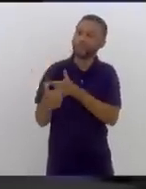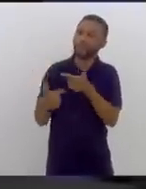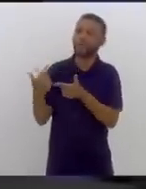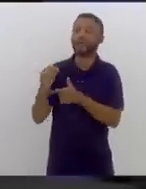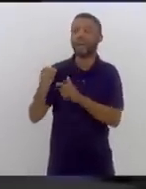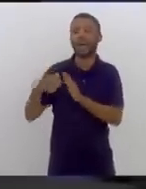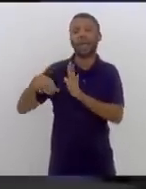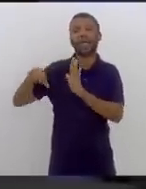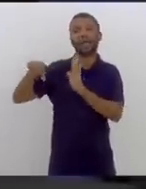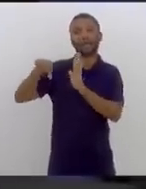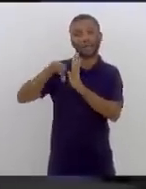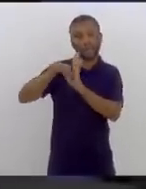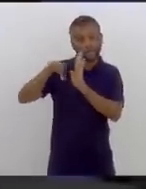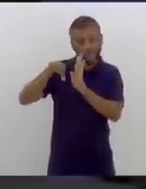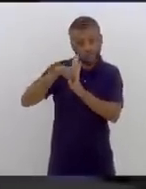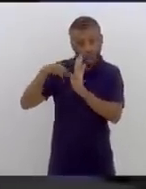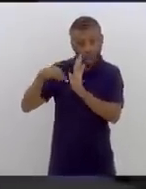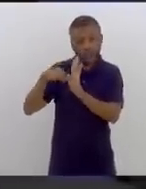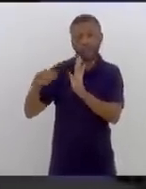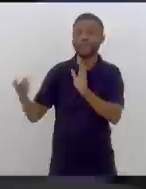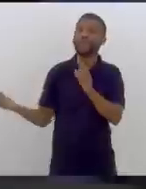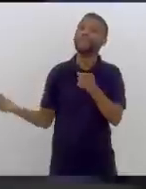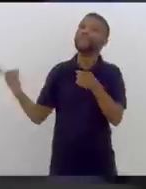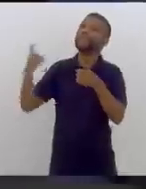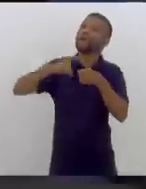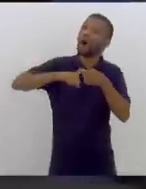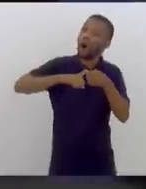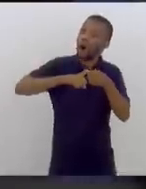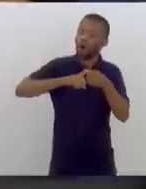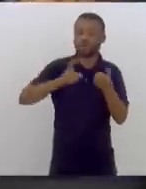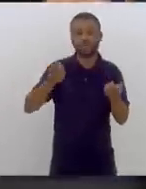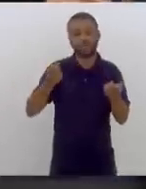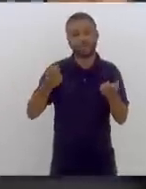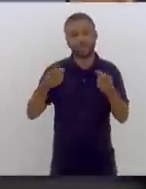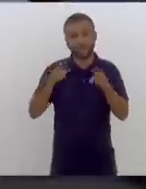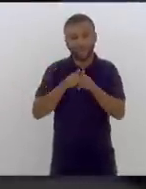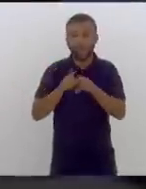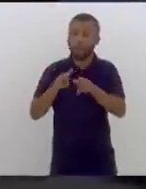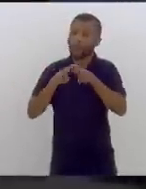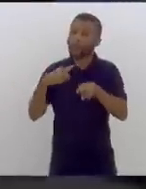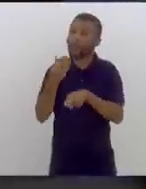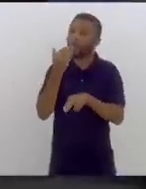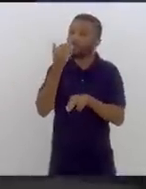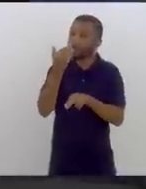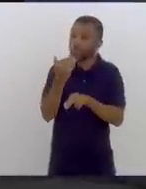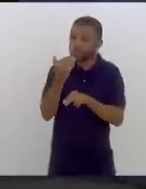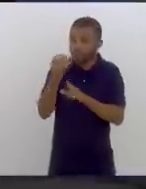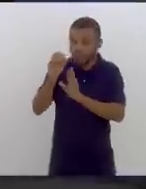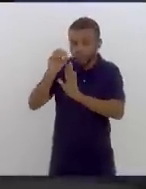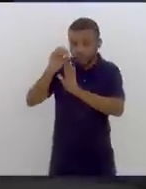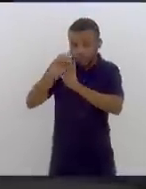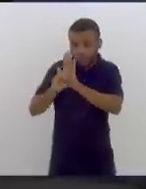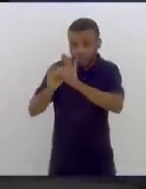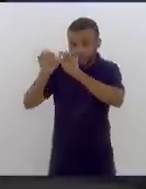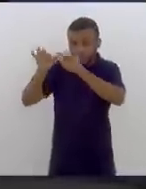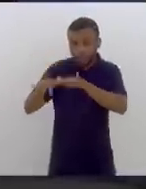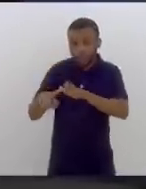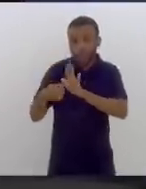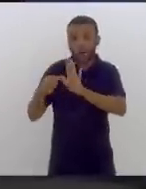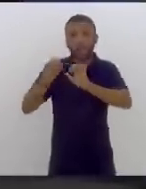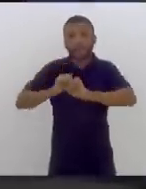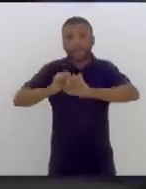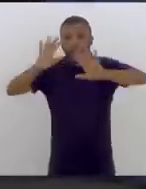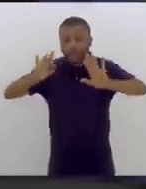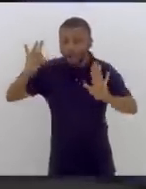criminosos voltem até por isso que nós pedimos no Ofício se está de forma